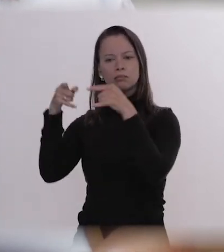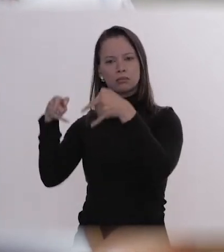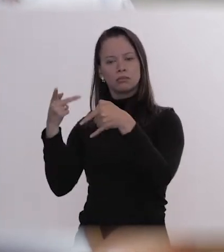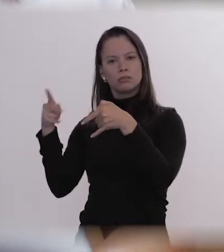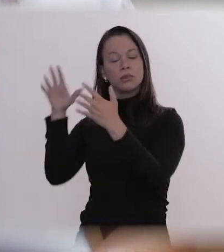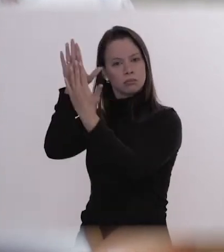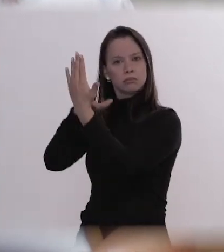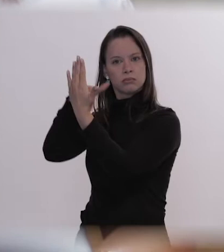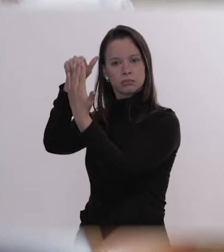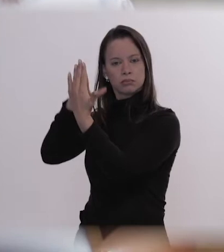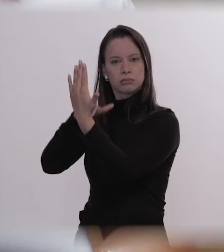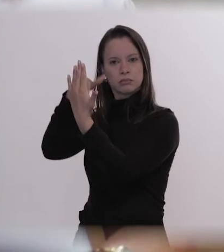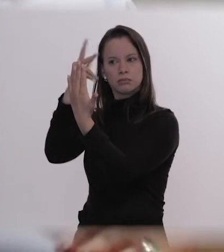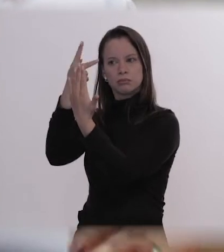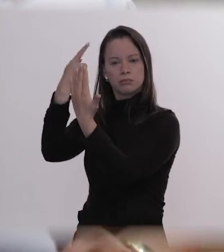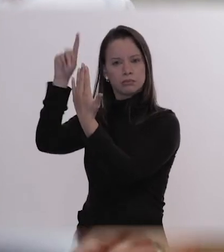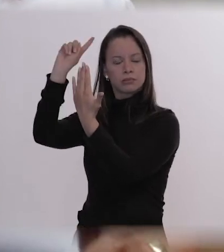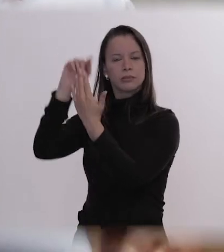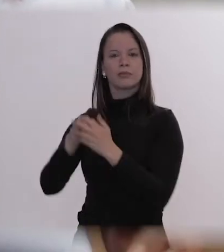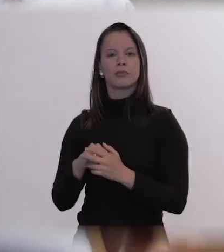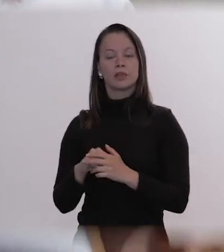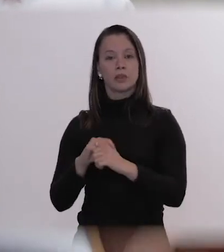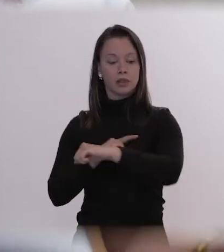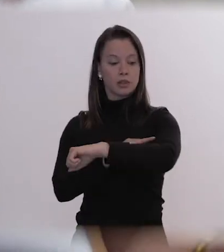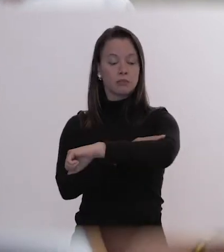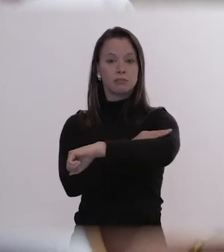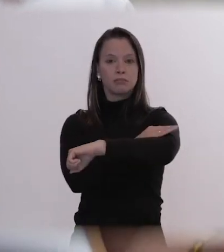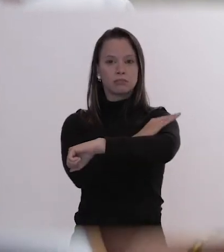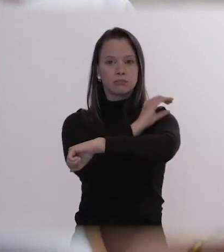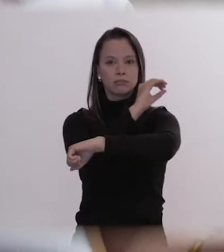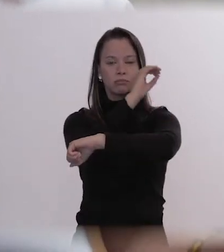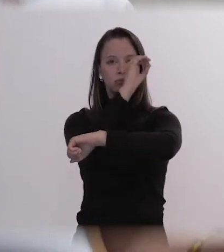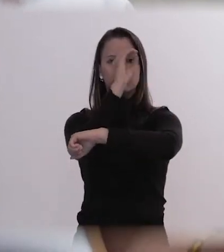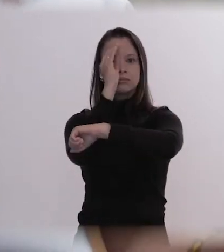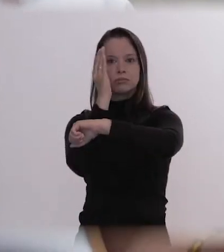dela, foi a porta do quarto dela. E ao longo do dia, ela veio tomando um remédio.